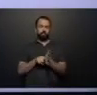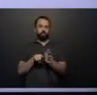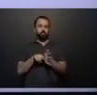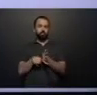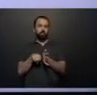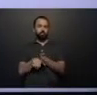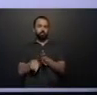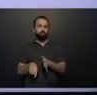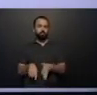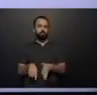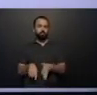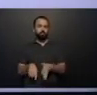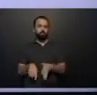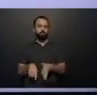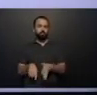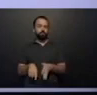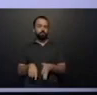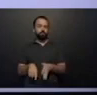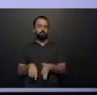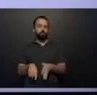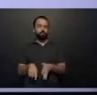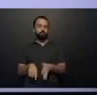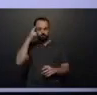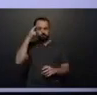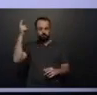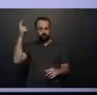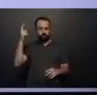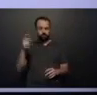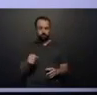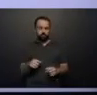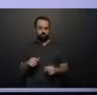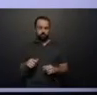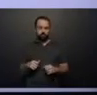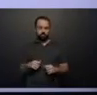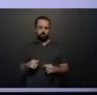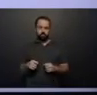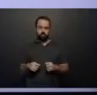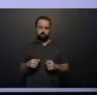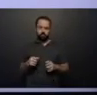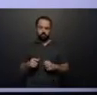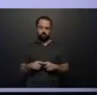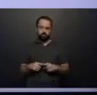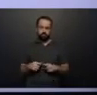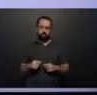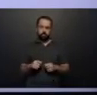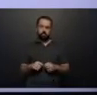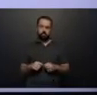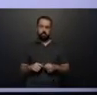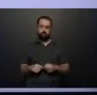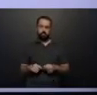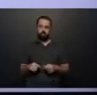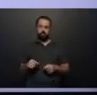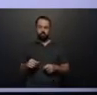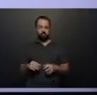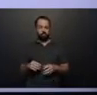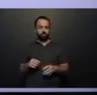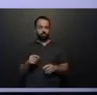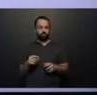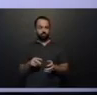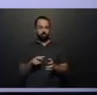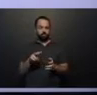perguntas, hipóteses, experimento, análise e